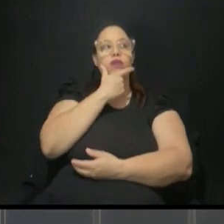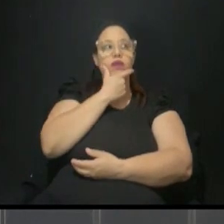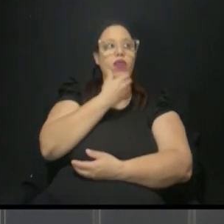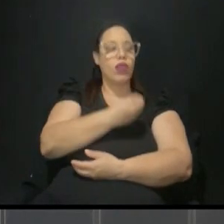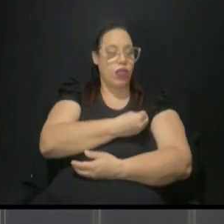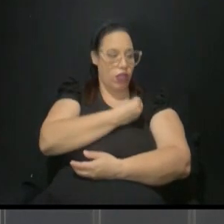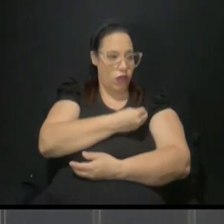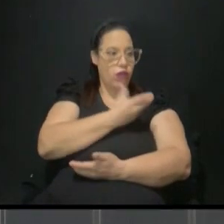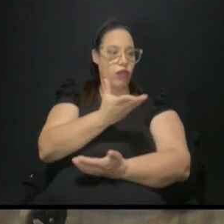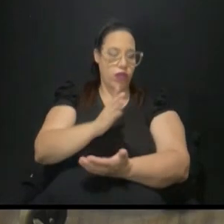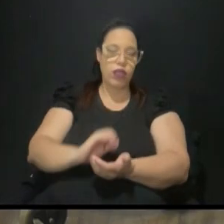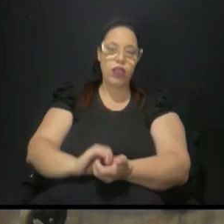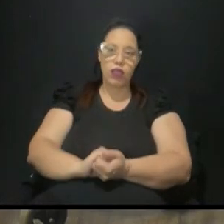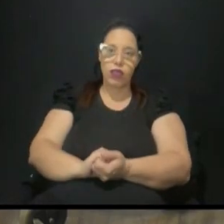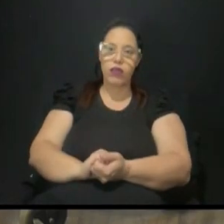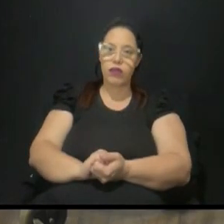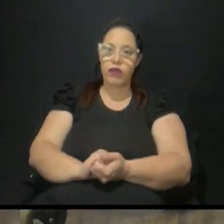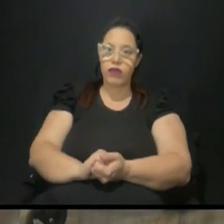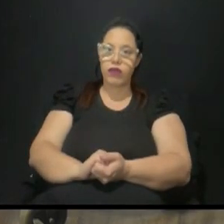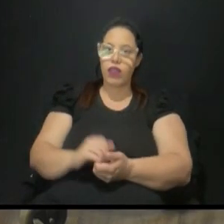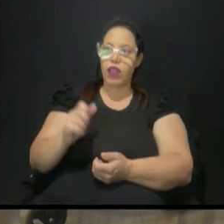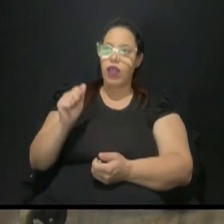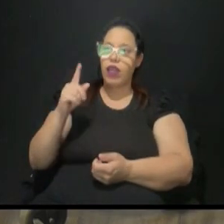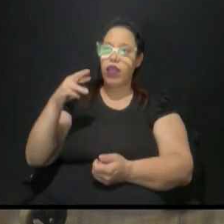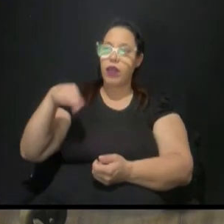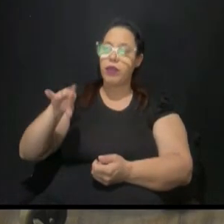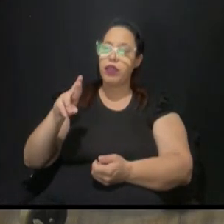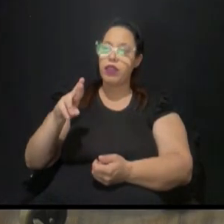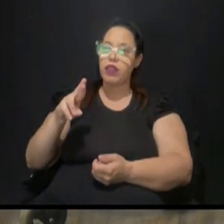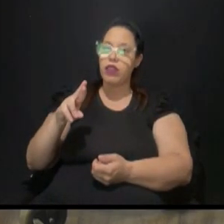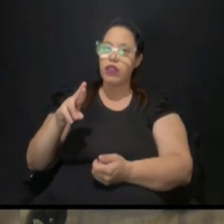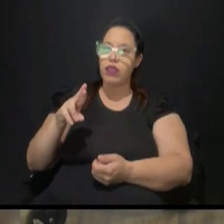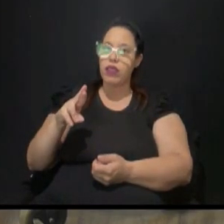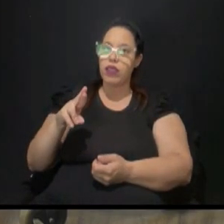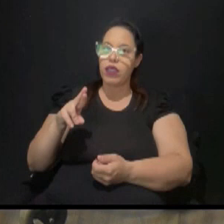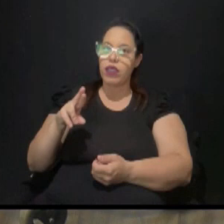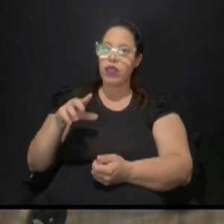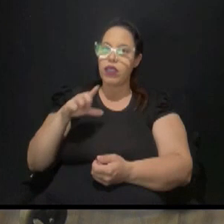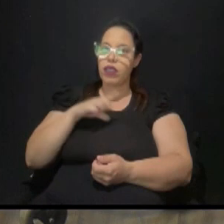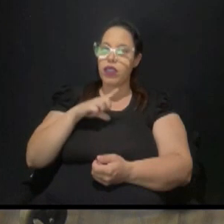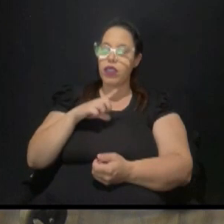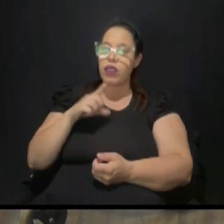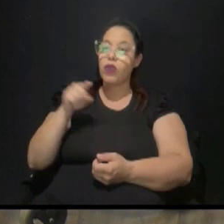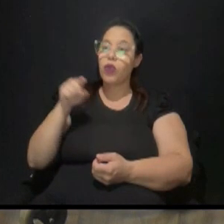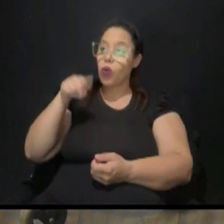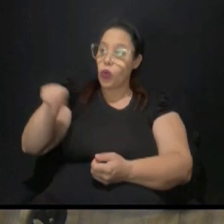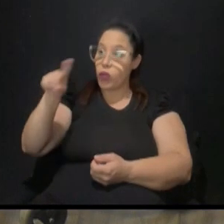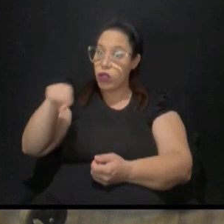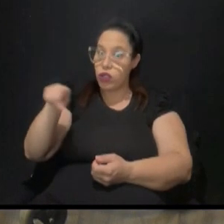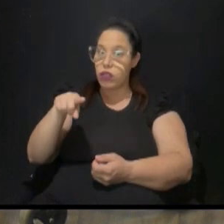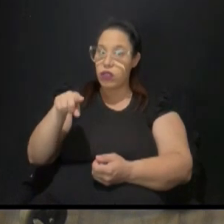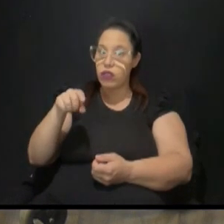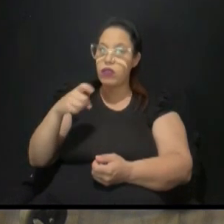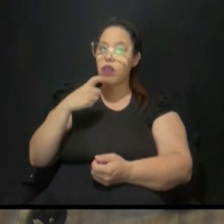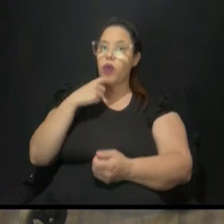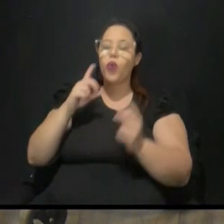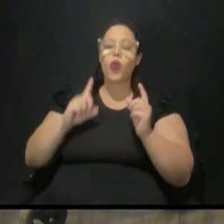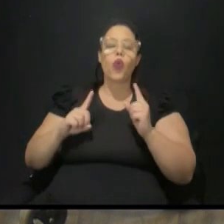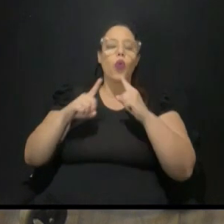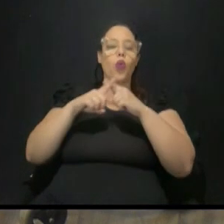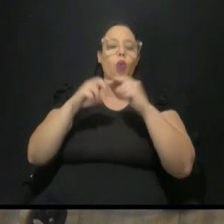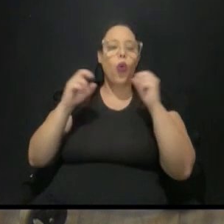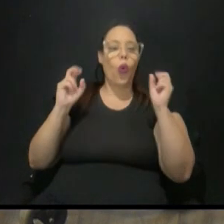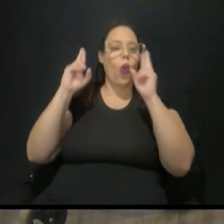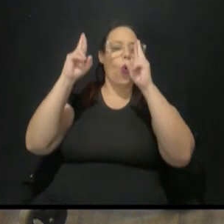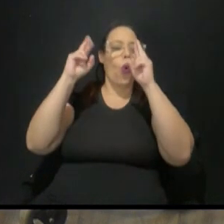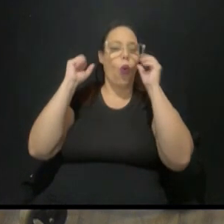Tá, agora, Ademir, a gente teve aí o time de vocês campeão, né, recentemente, tudo pronto aí